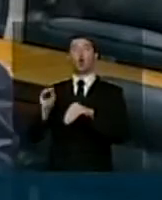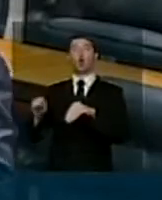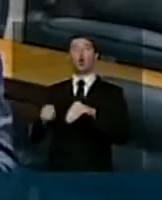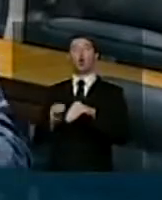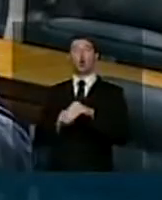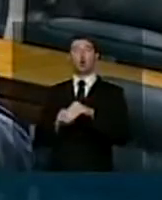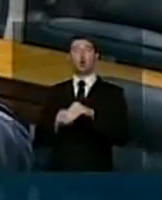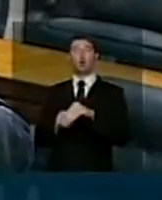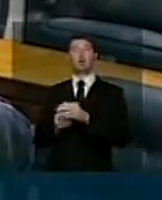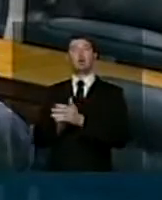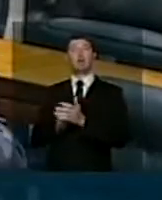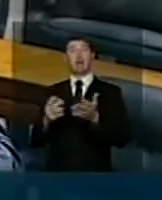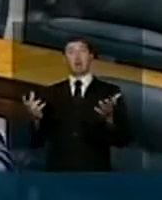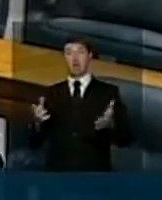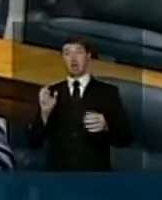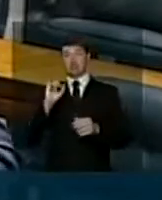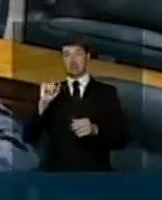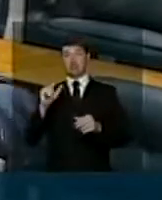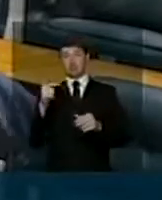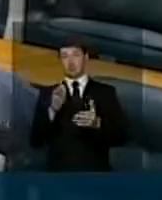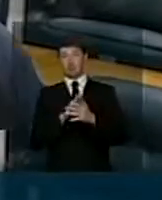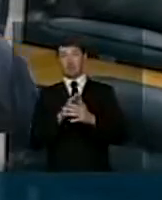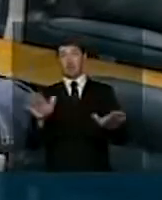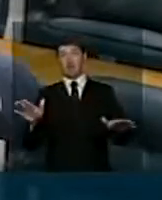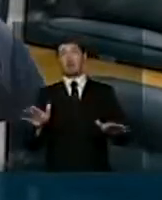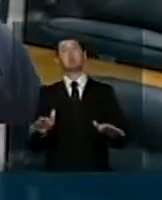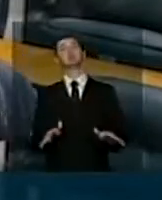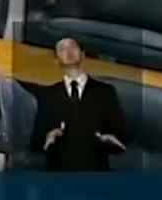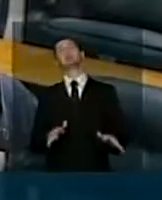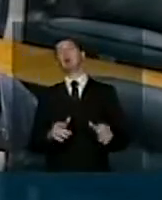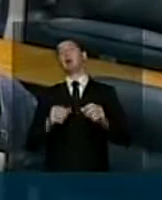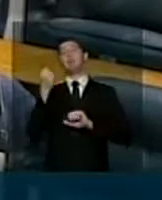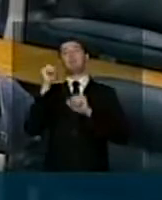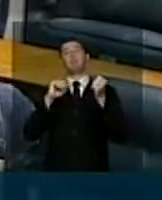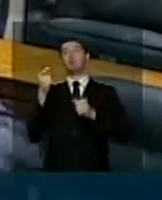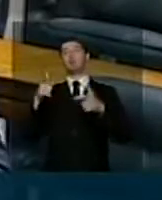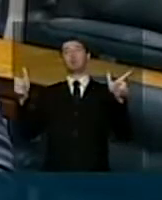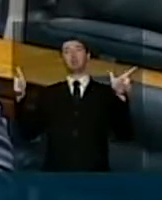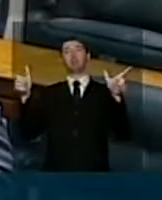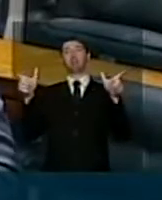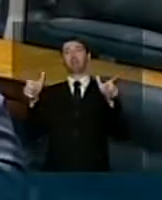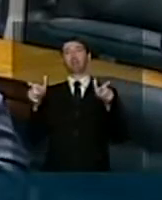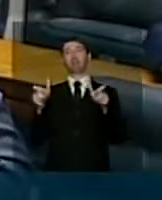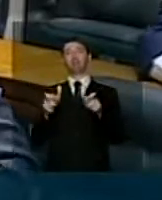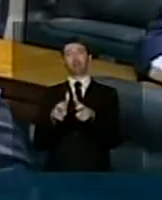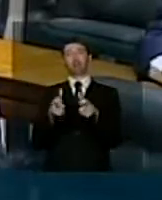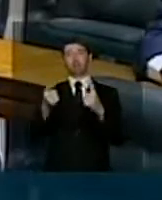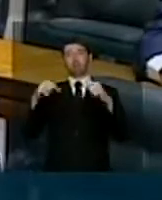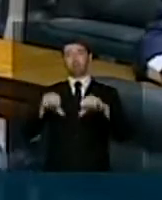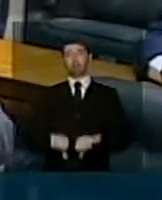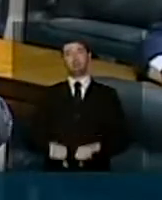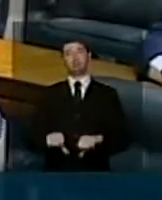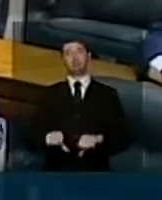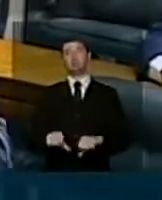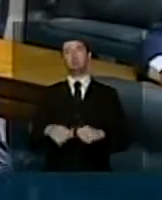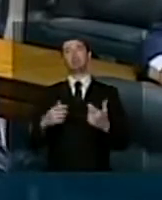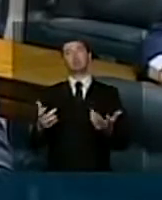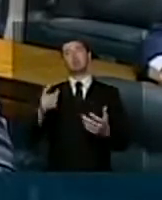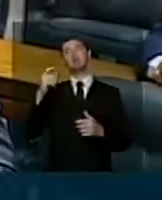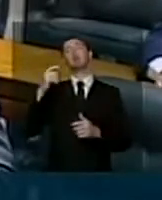Vossa Excelência nesta preocupação de que Santa Catarina criou incentivos e para lá